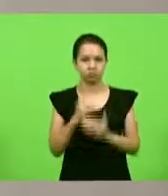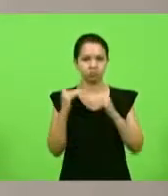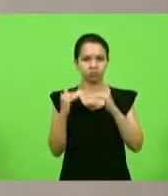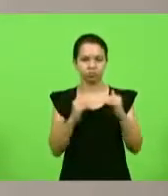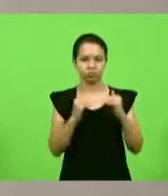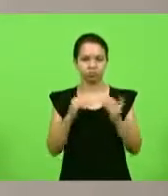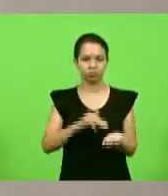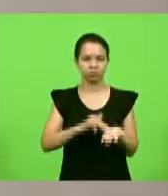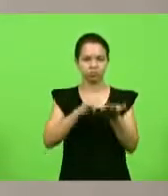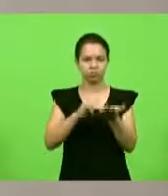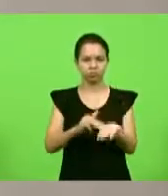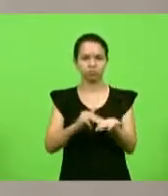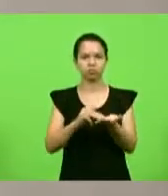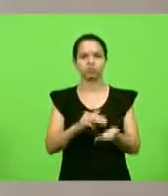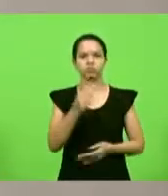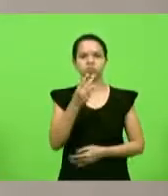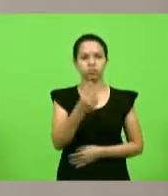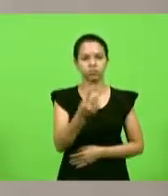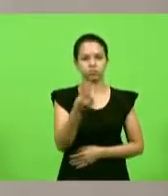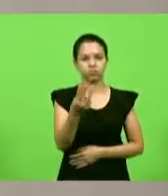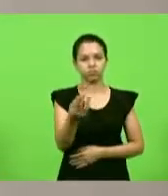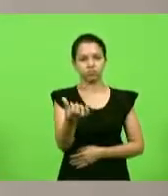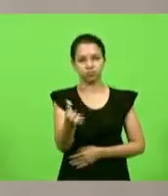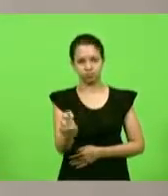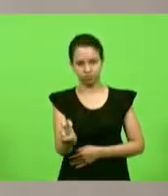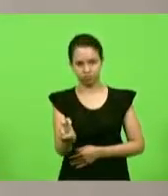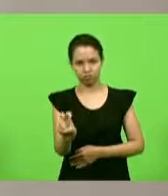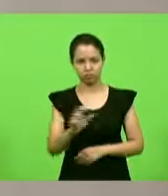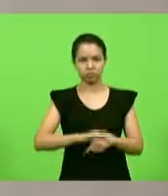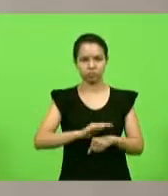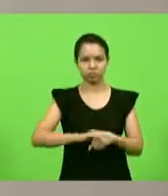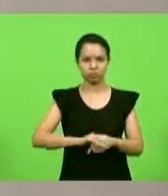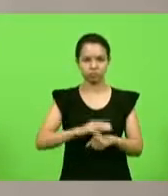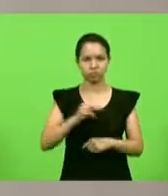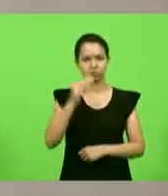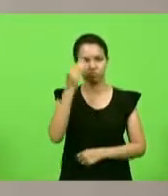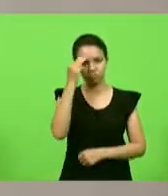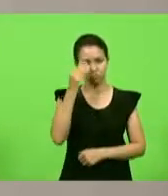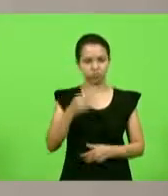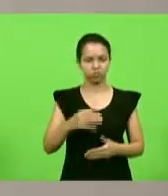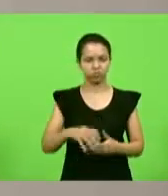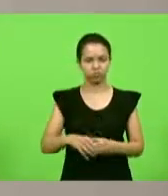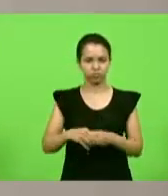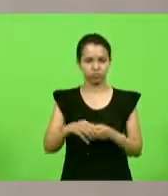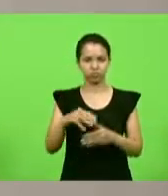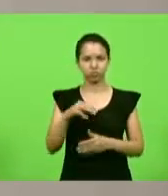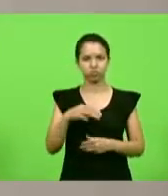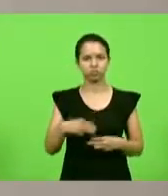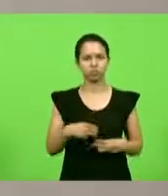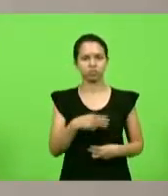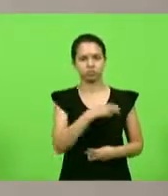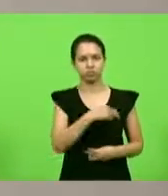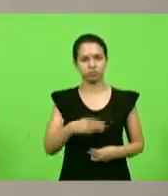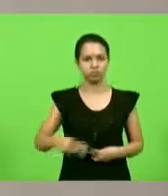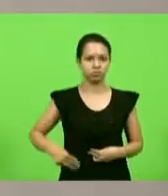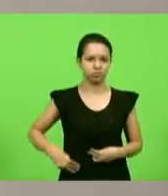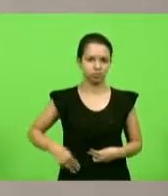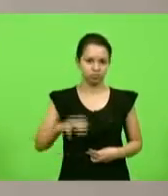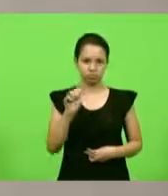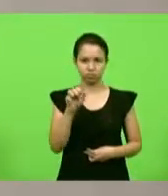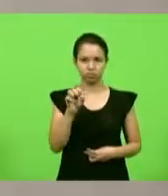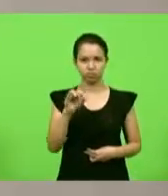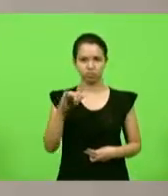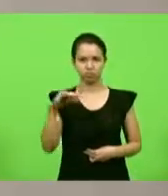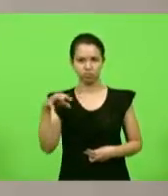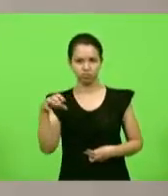Moções. Moção 235, autor, deputado Sérgio Mota, cumprimentando o ministro do STF, Cássio Nunes, por conceder decisão em sede de liminar